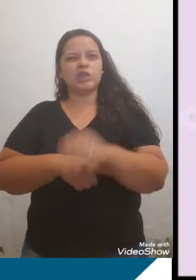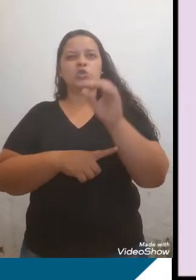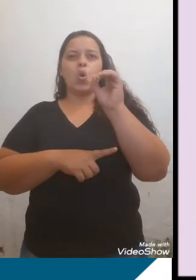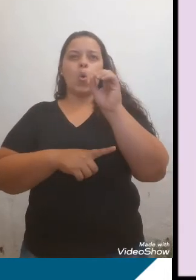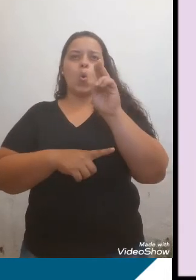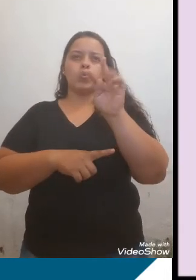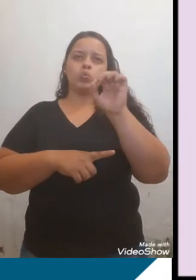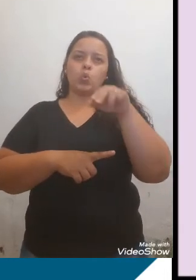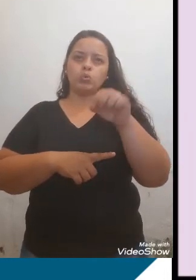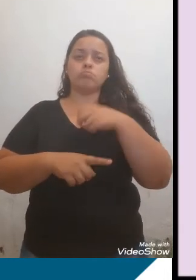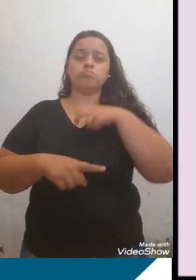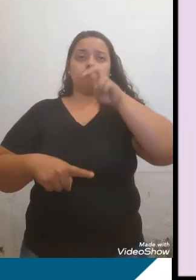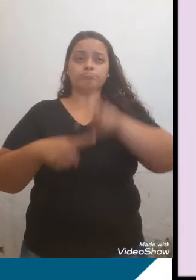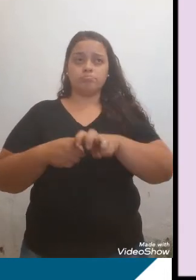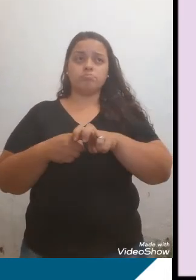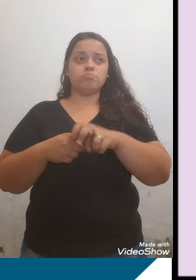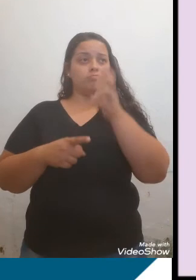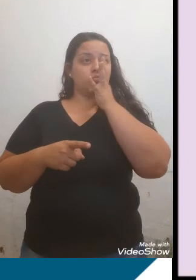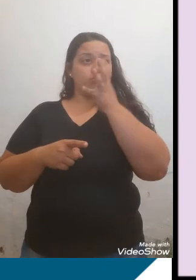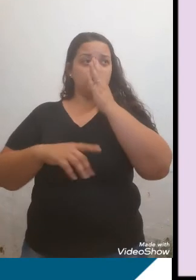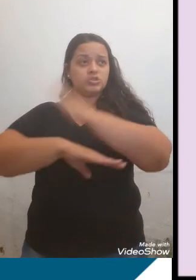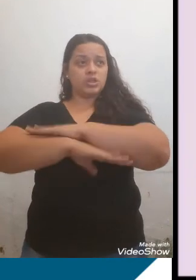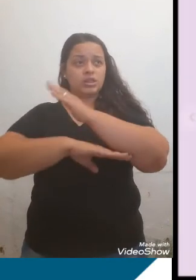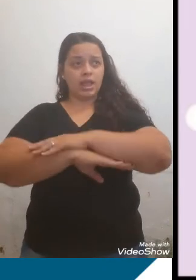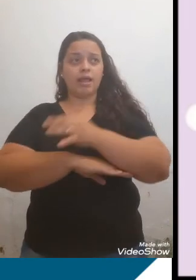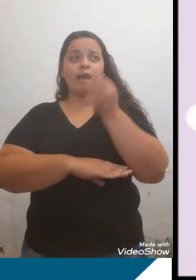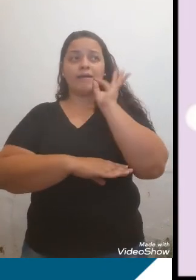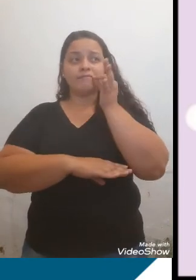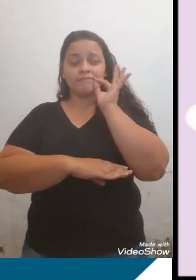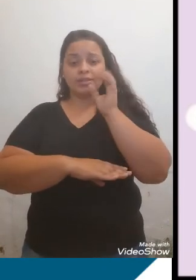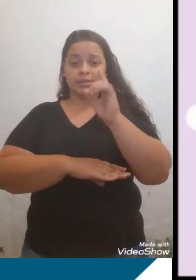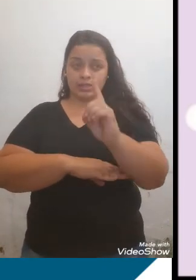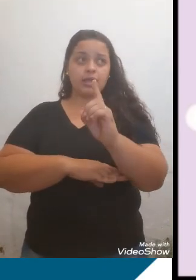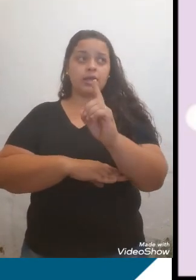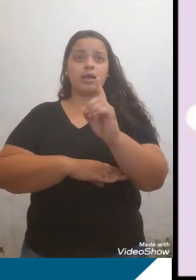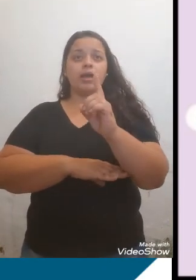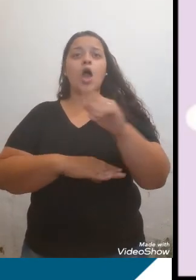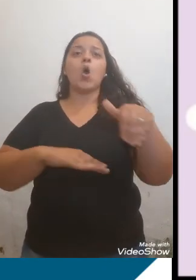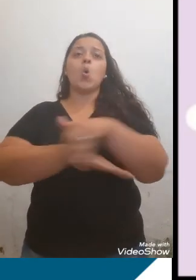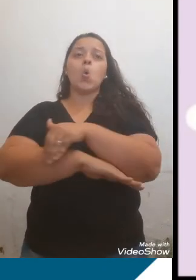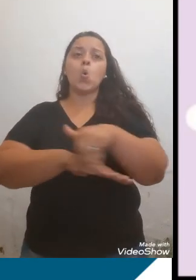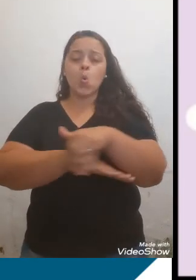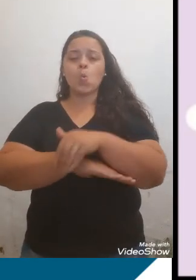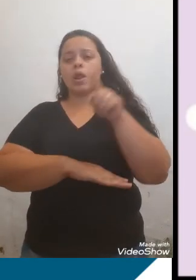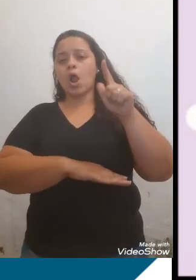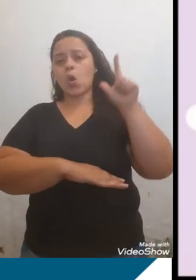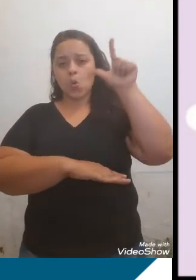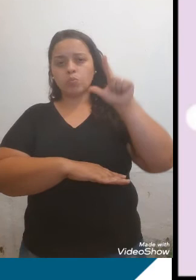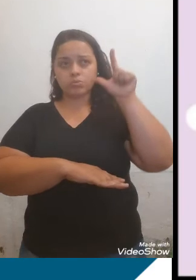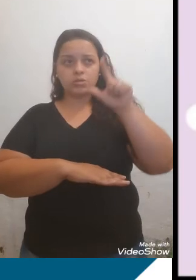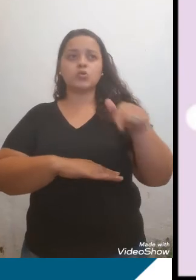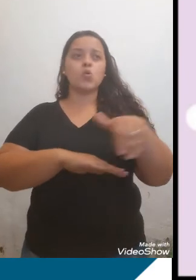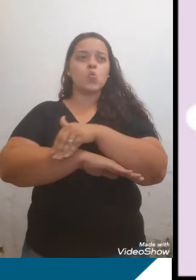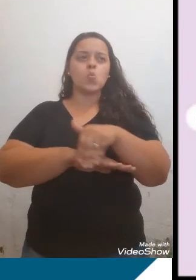de outono, sentei junto à ampla janela abaulada do Café D, em Londres. A rua em questão é uma das principais artérias